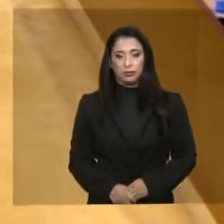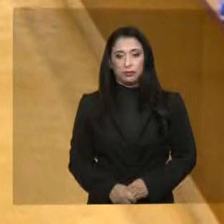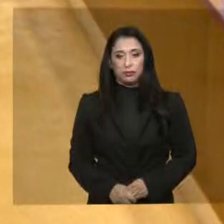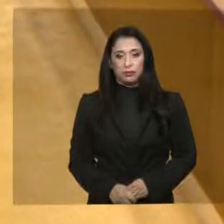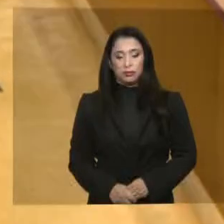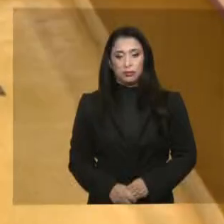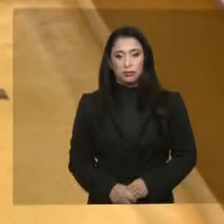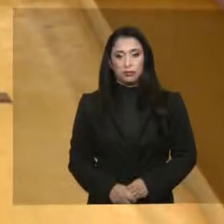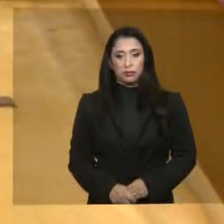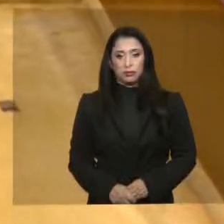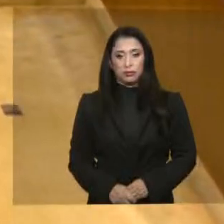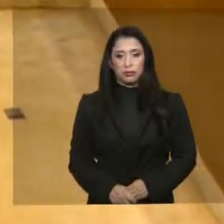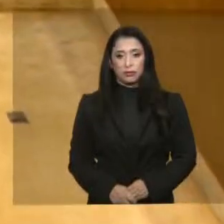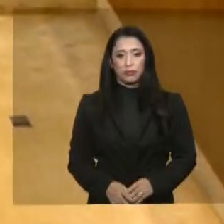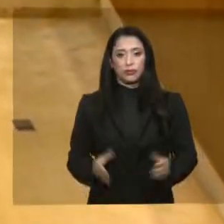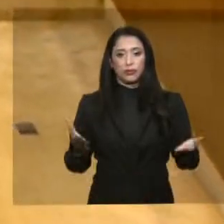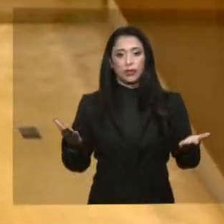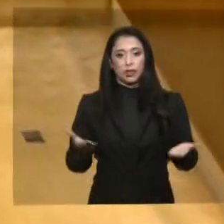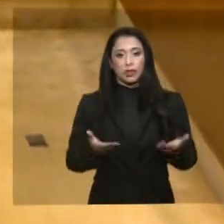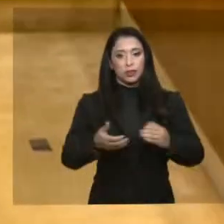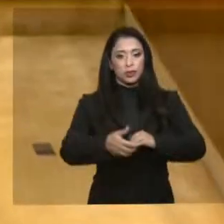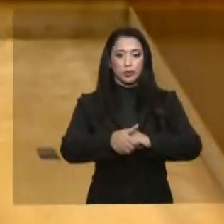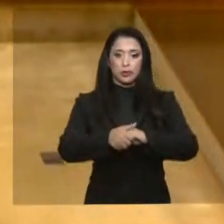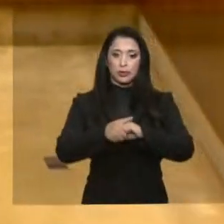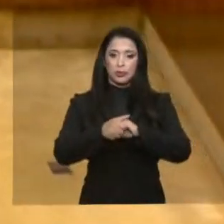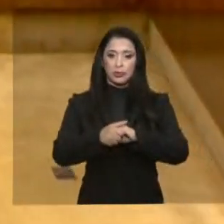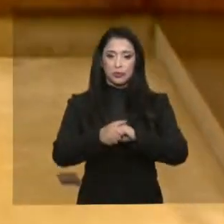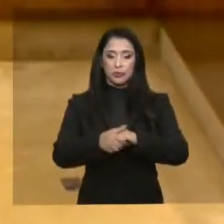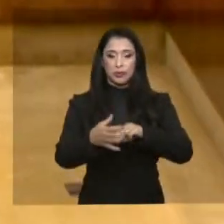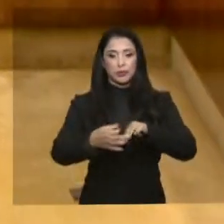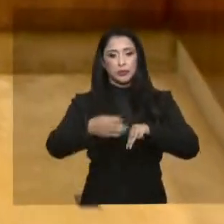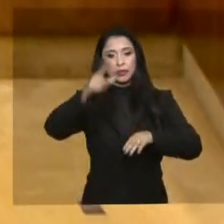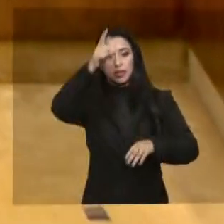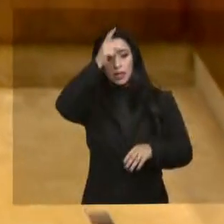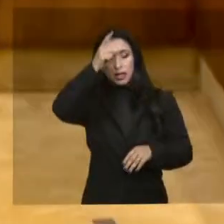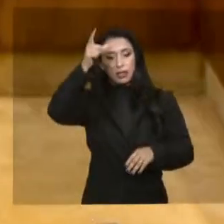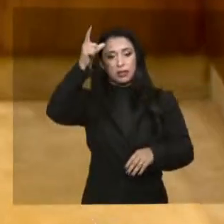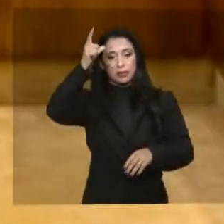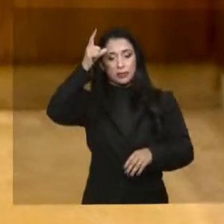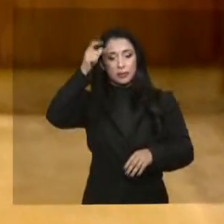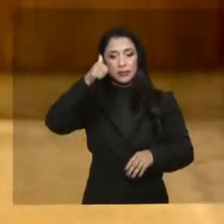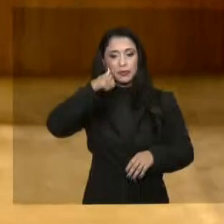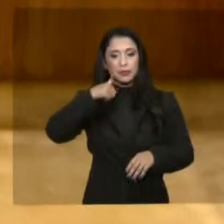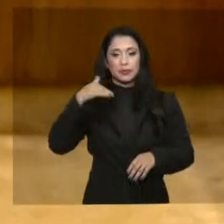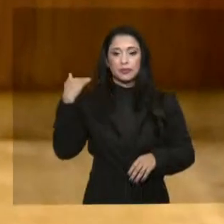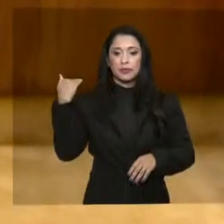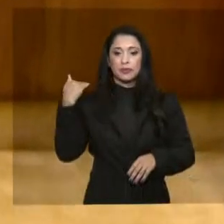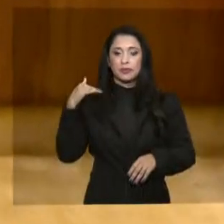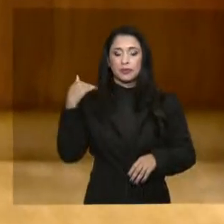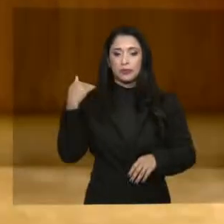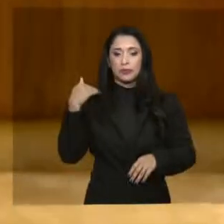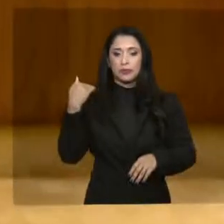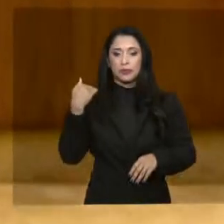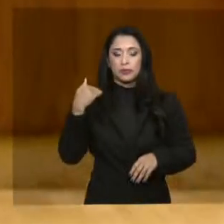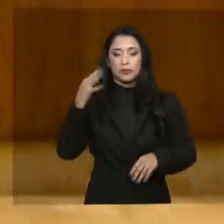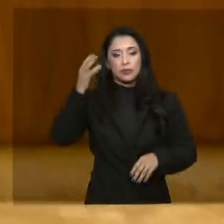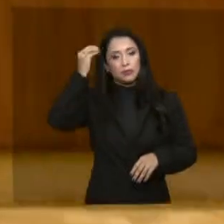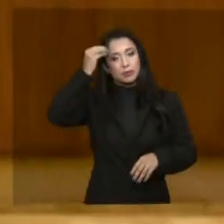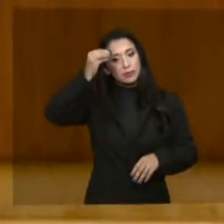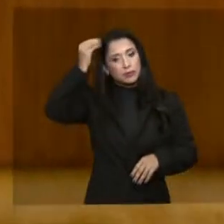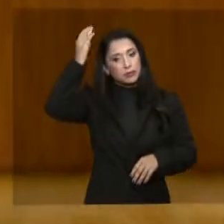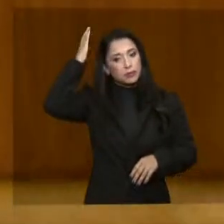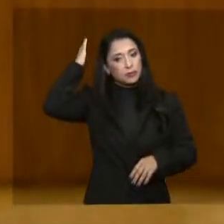Começando hoje pelo ministro Ricardo Lewandowski, ministra Carmen Lúcia, ministro Luiz